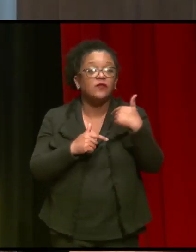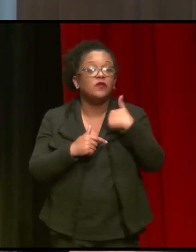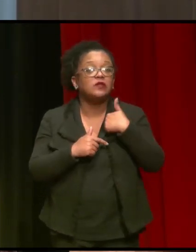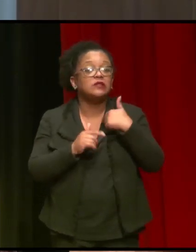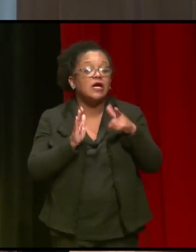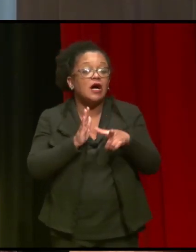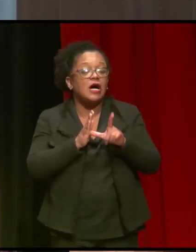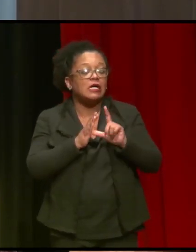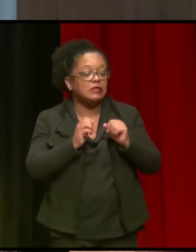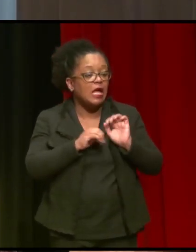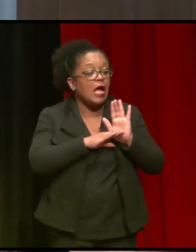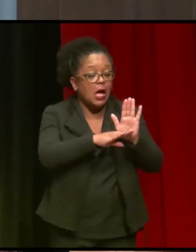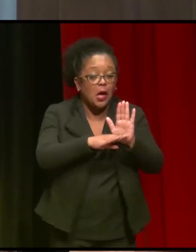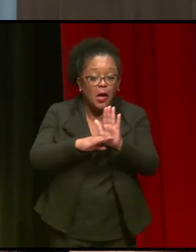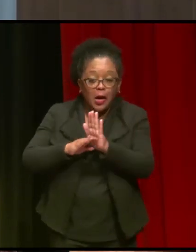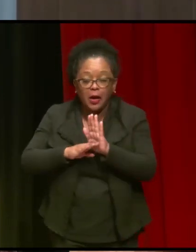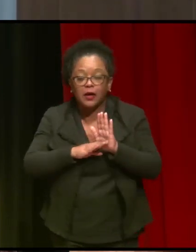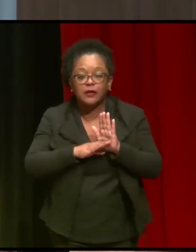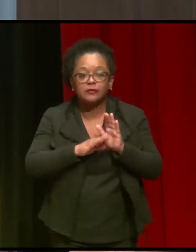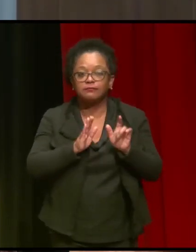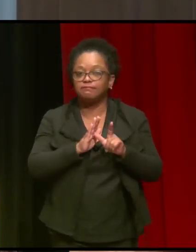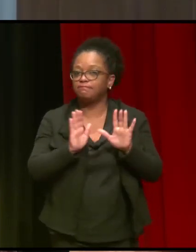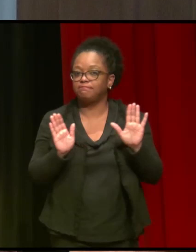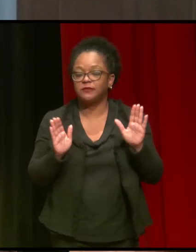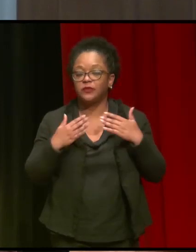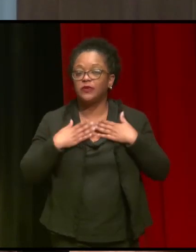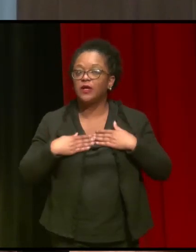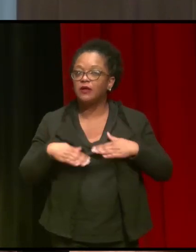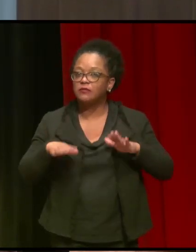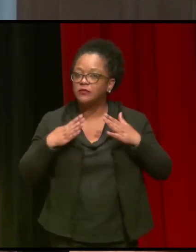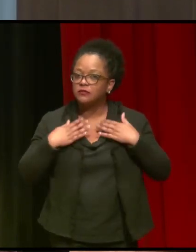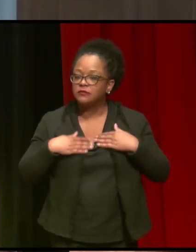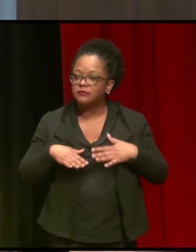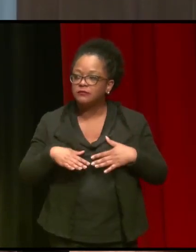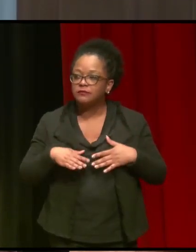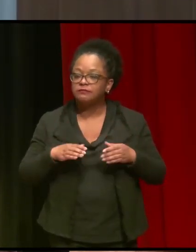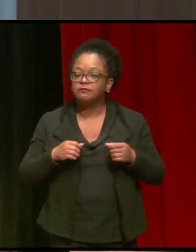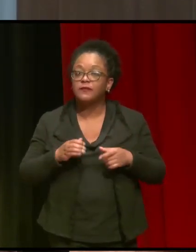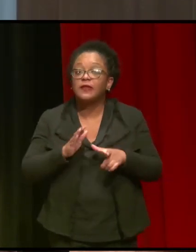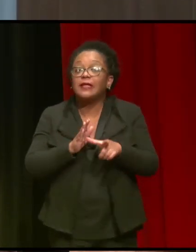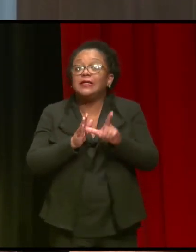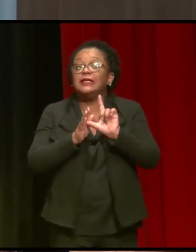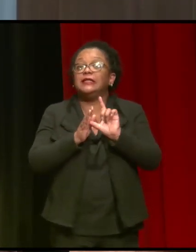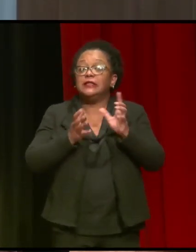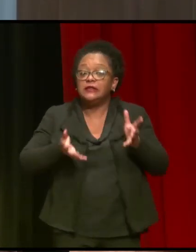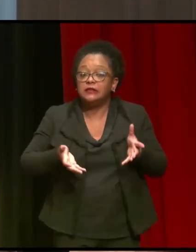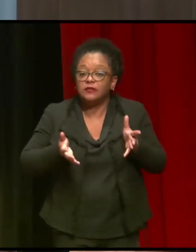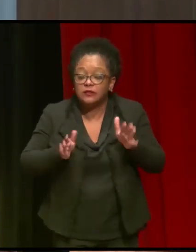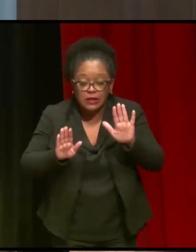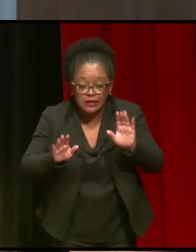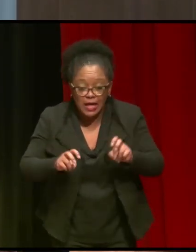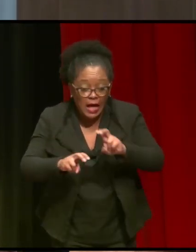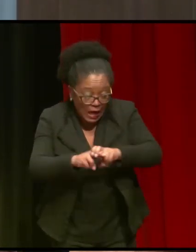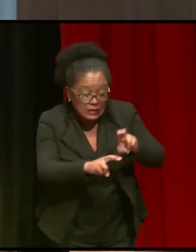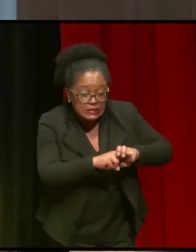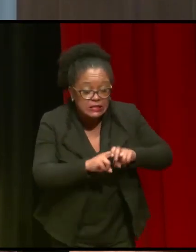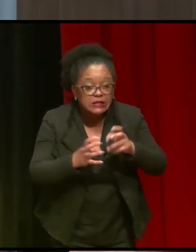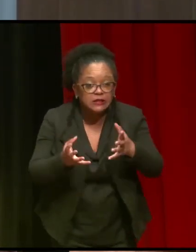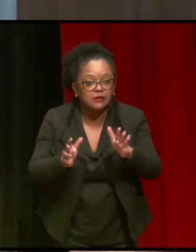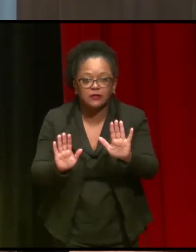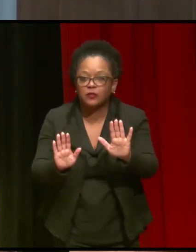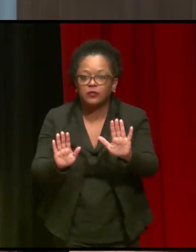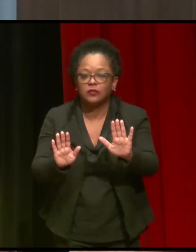ela precisa de ajuda. Então você tem uma pessoa aqui, antes de fazer, ah, você quer uma cadeira, você quer sentar,